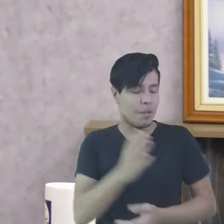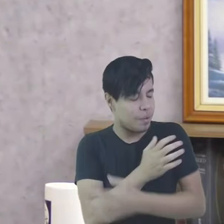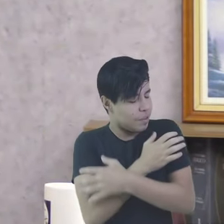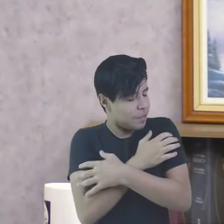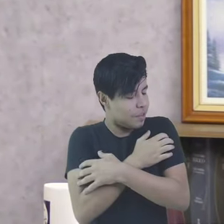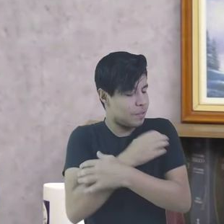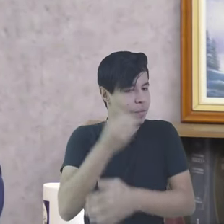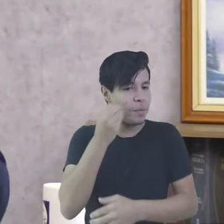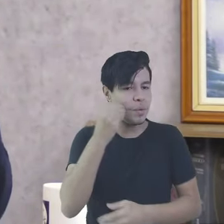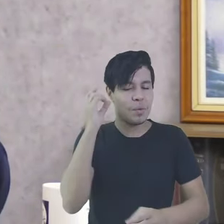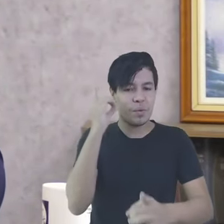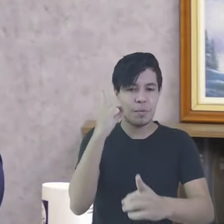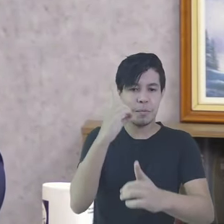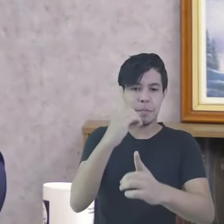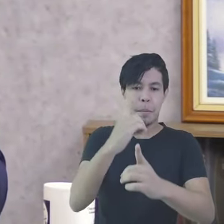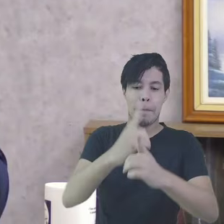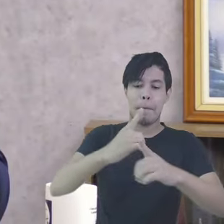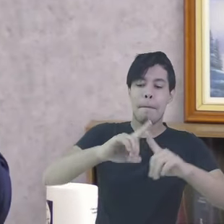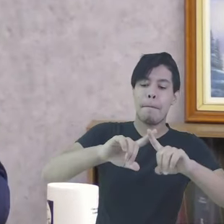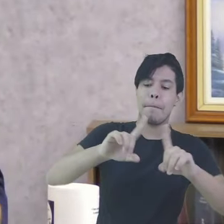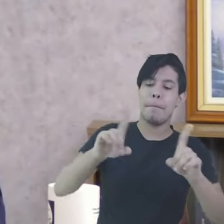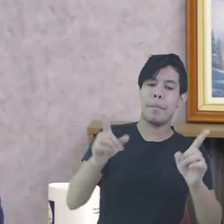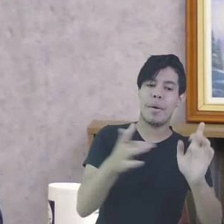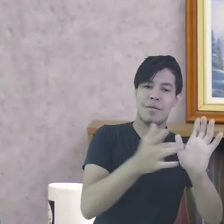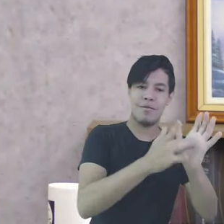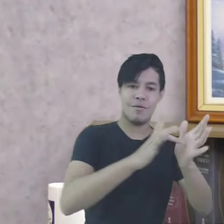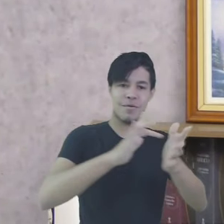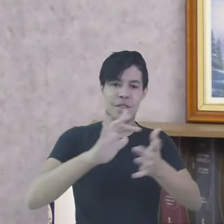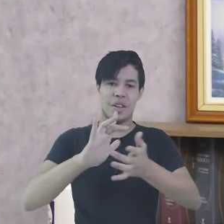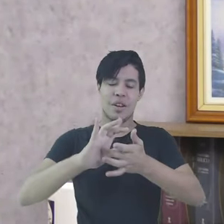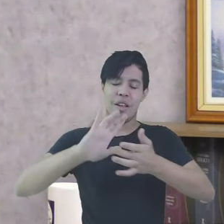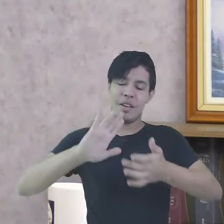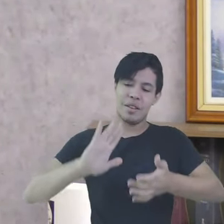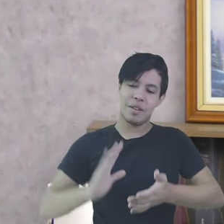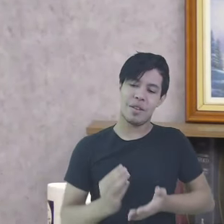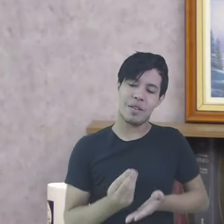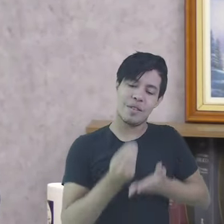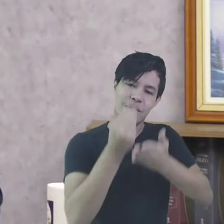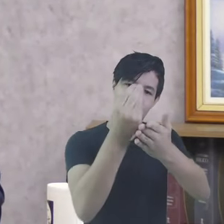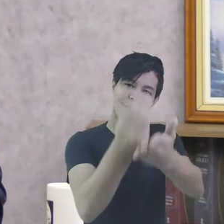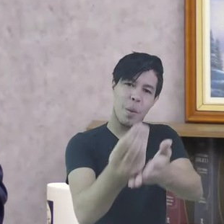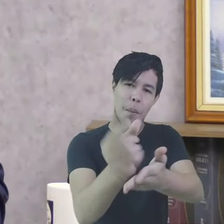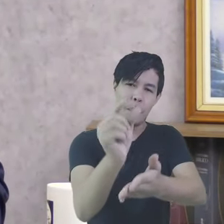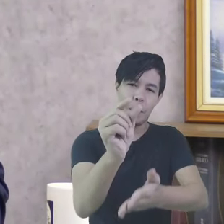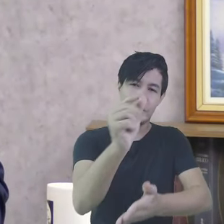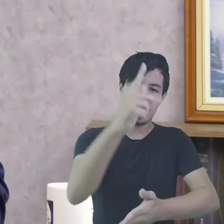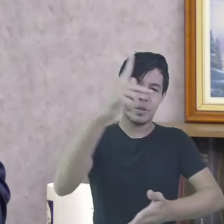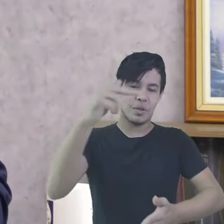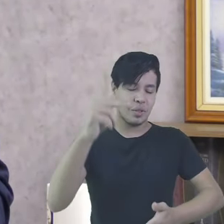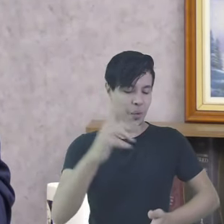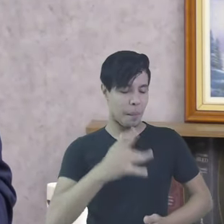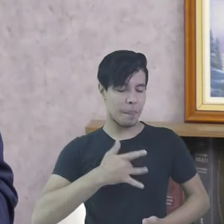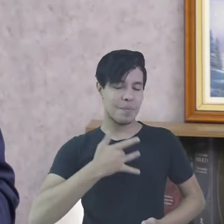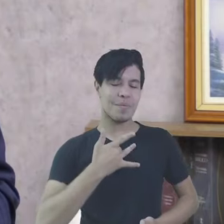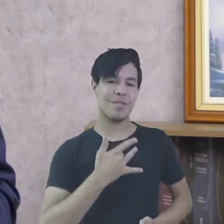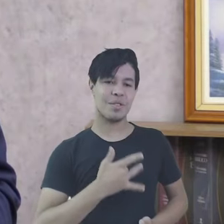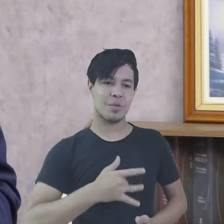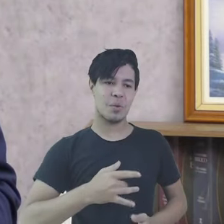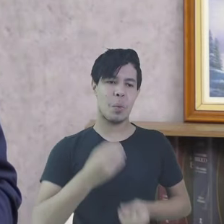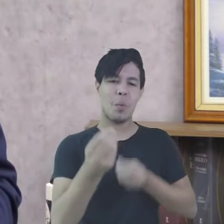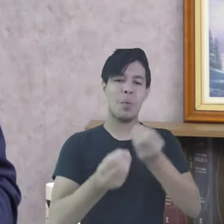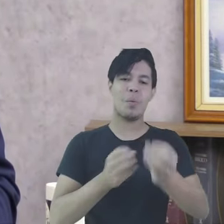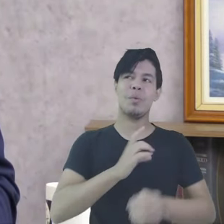encontraram. Mas Ele quer estender hoje a sua misericórdia como um Deus justo para você ter